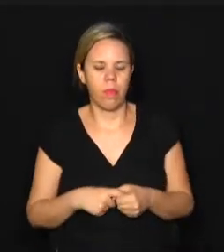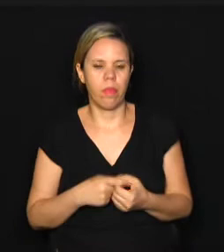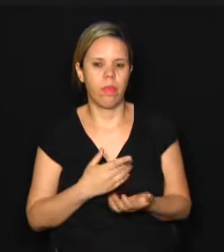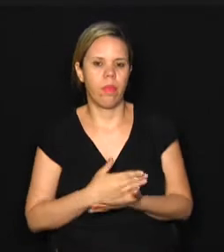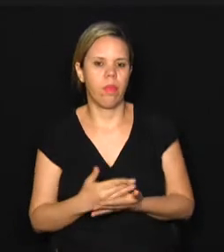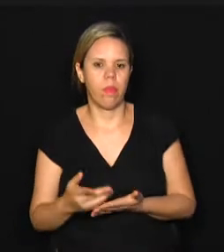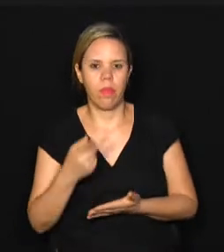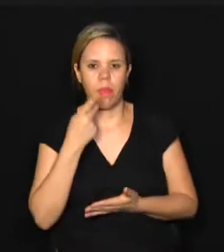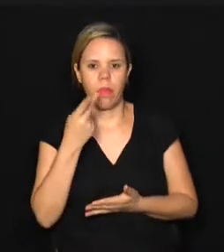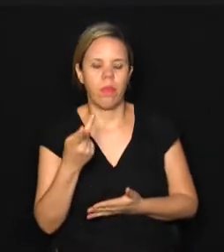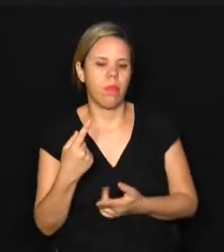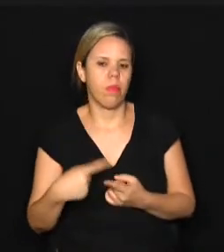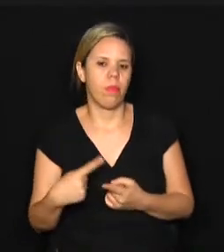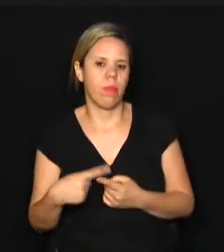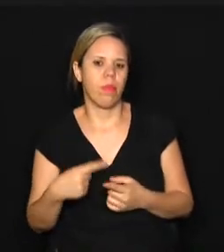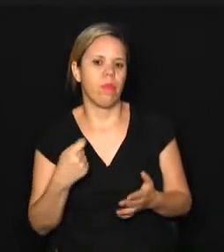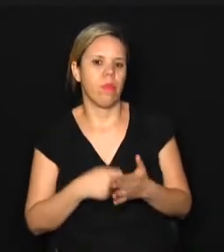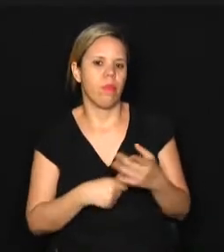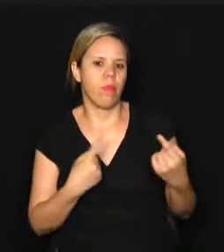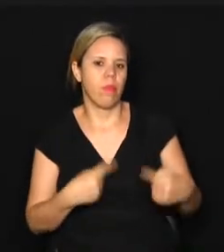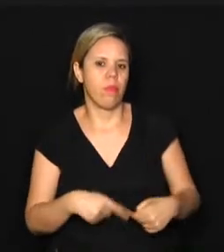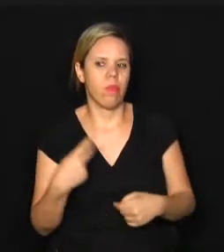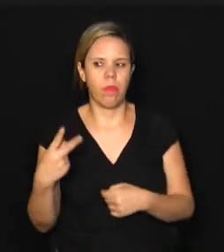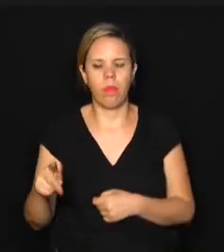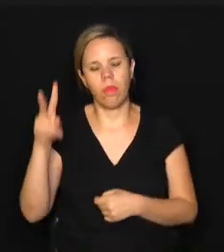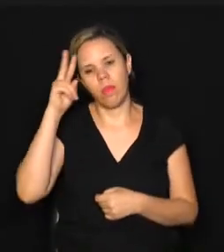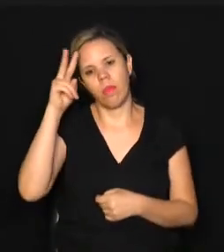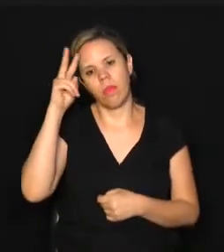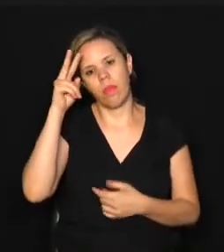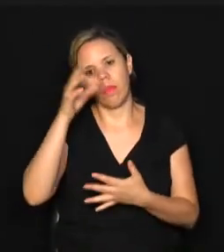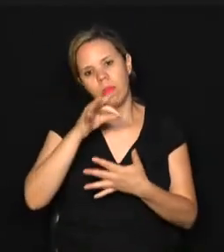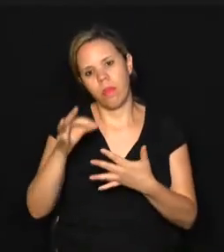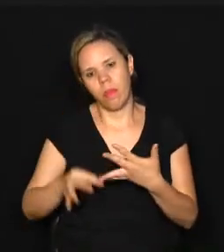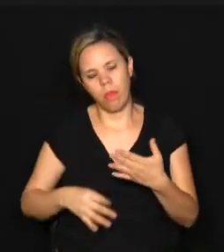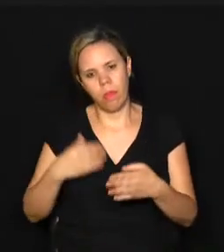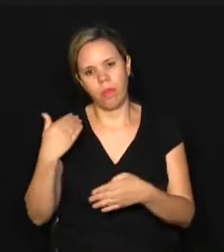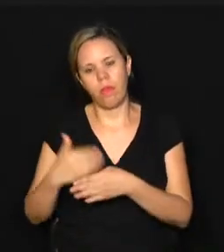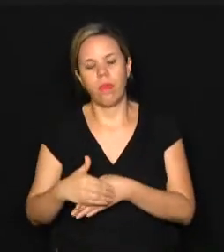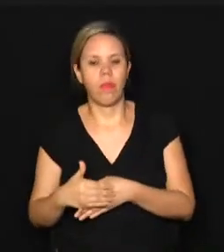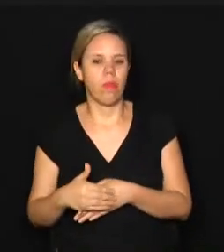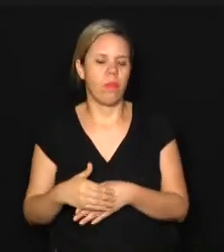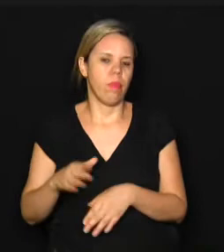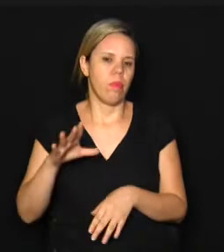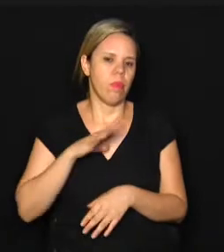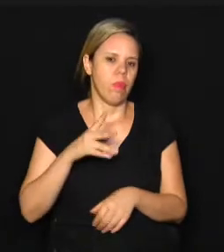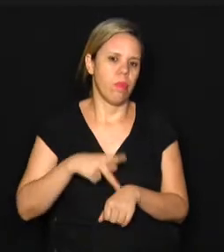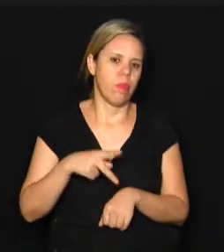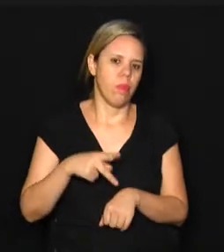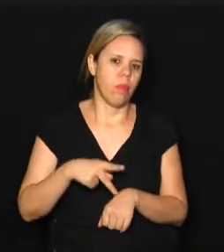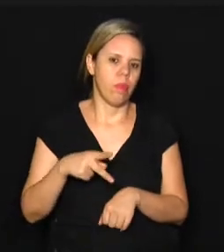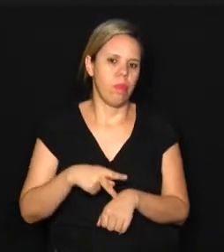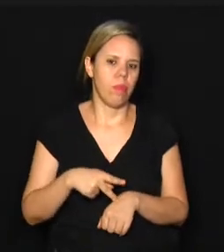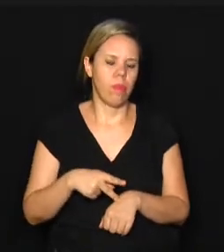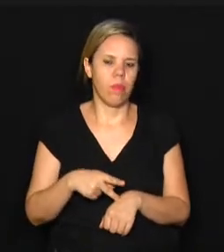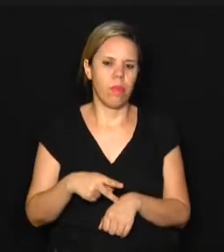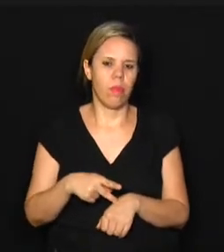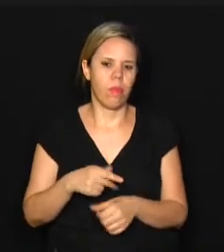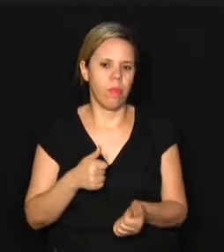falar sobre por que a gente luta contra ela, é importante a gente lembrar de alguns fatos da barragem aqui de Pedreira, que pega também a área de Campinas,